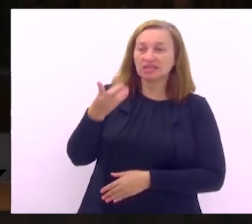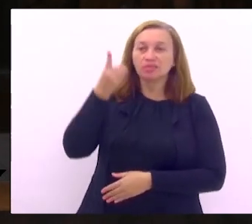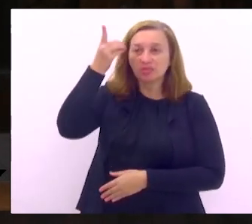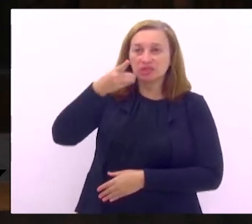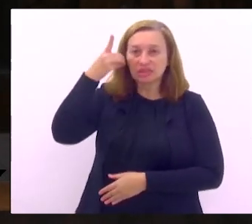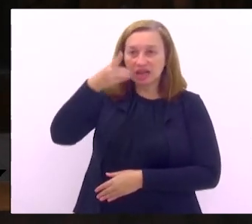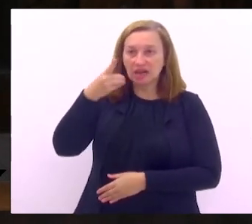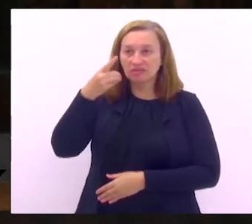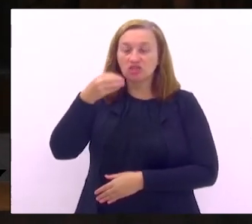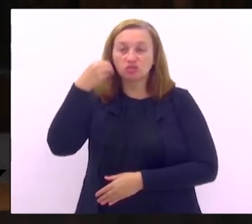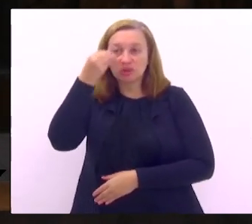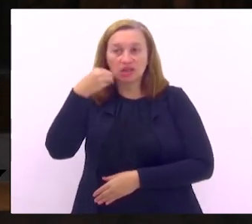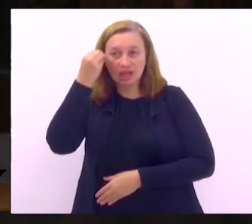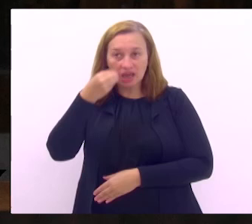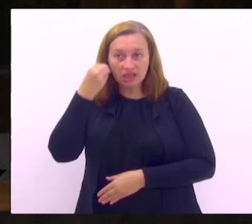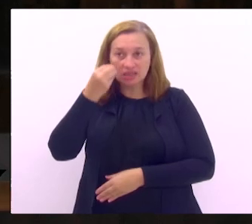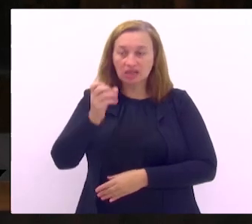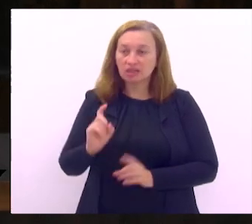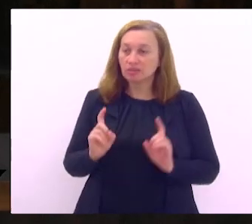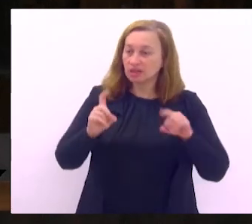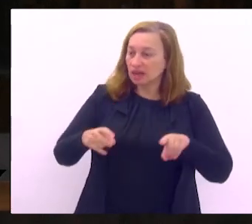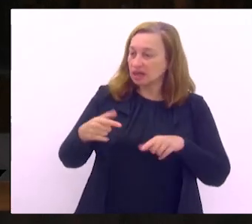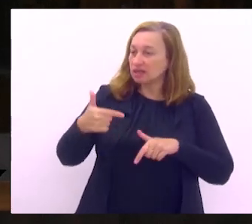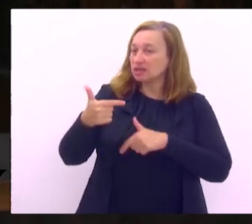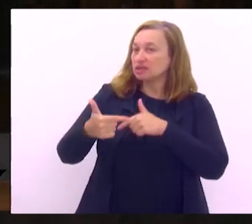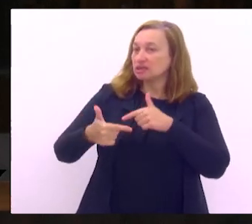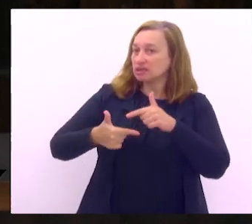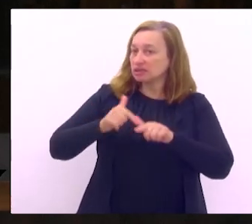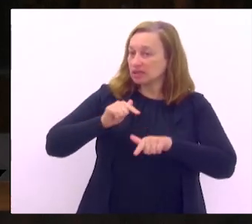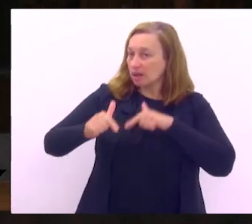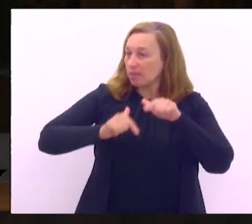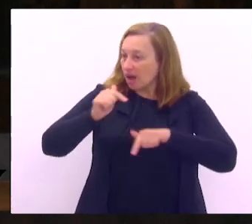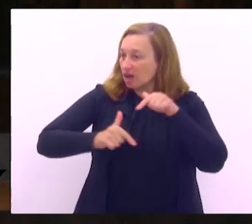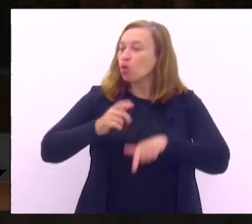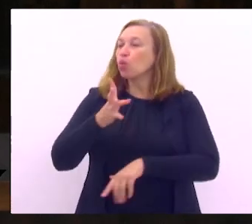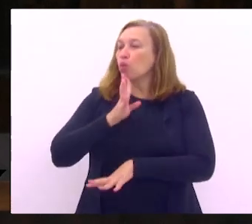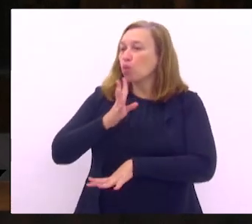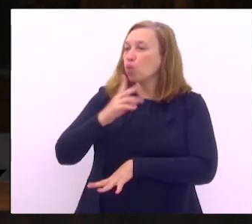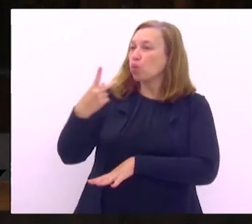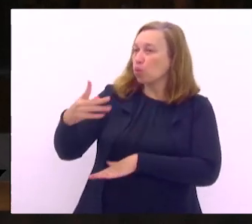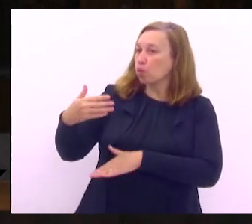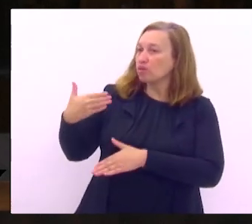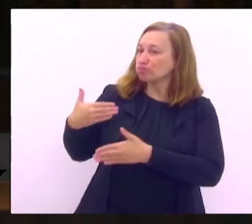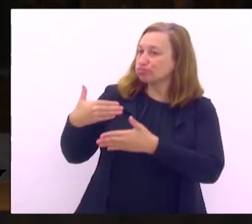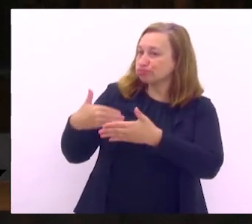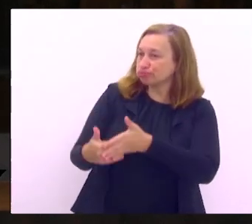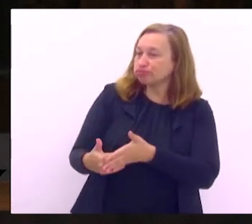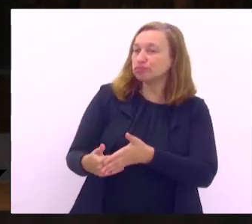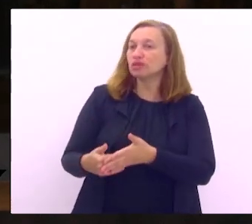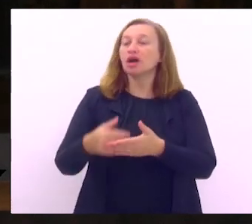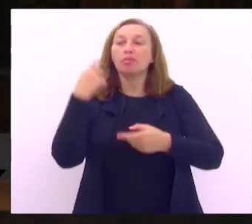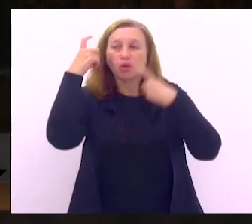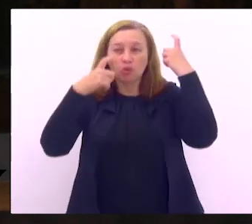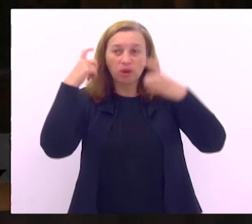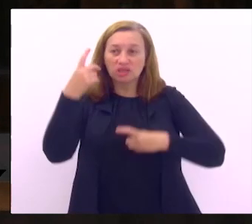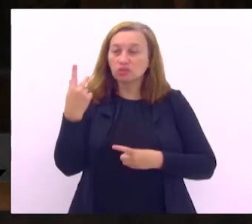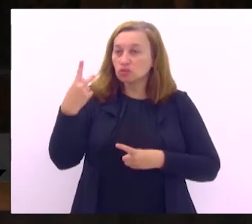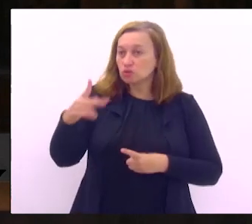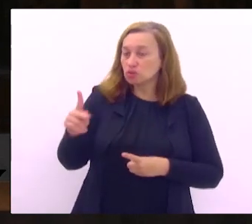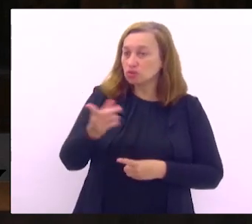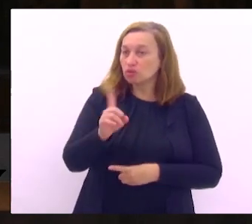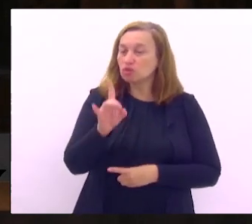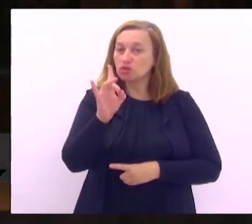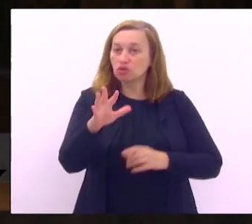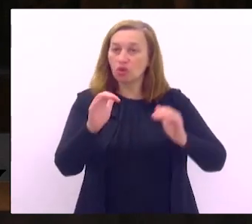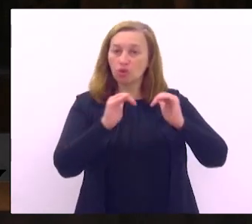nessas 2 legislaturas nessa casa, e sei da trajetória, empenho e preocupação sobre tudo que toca não só o Célio de